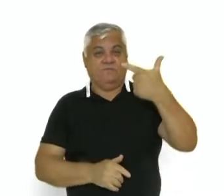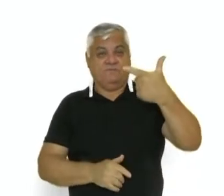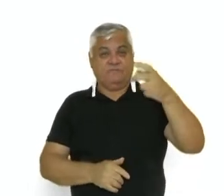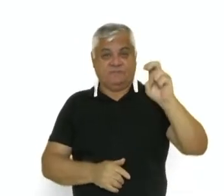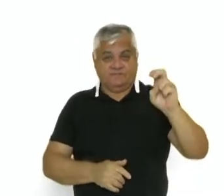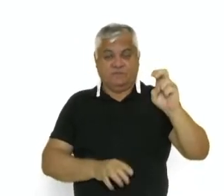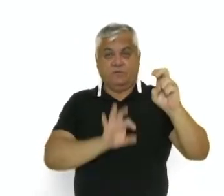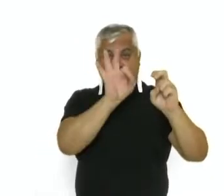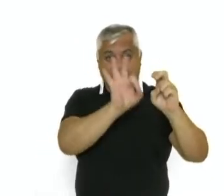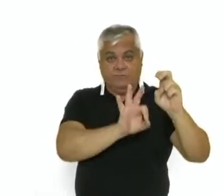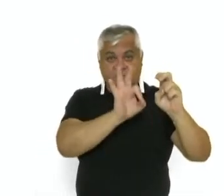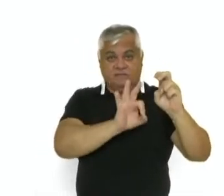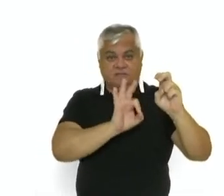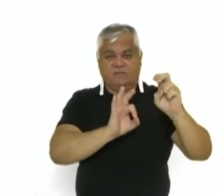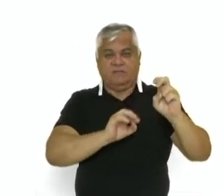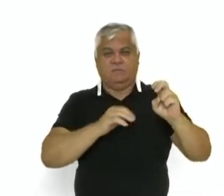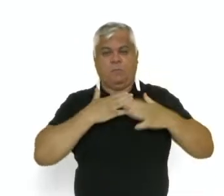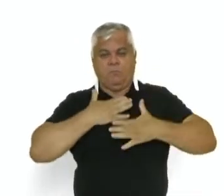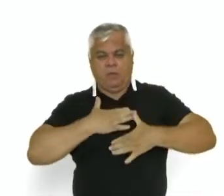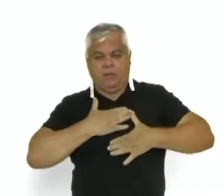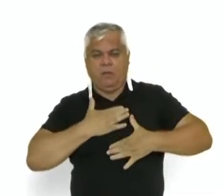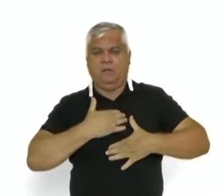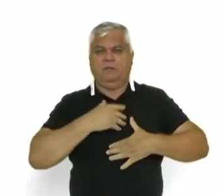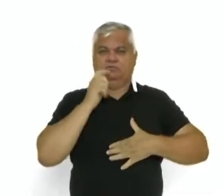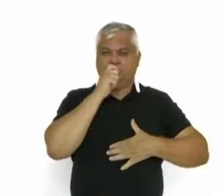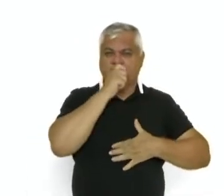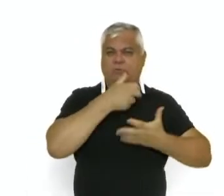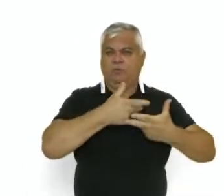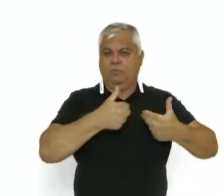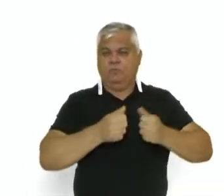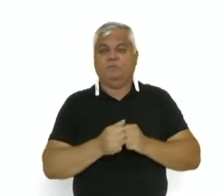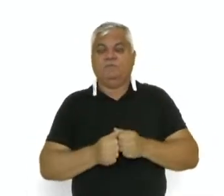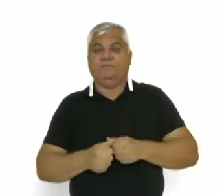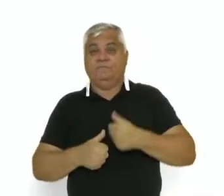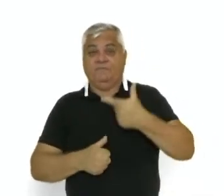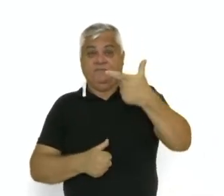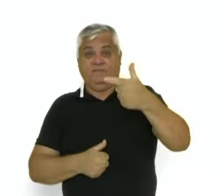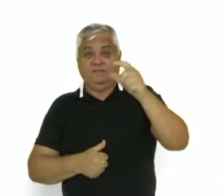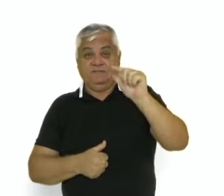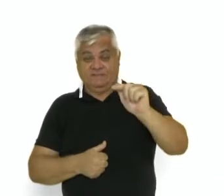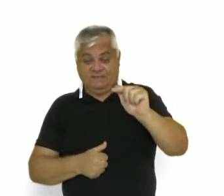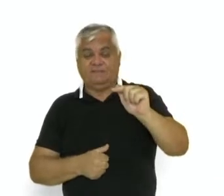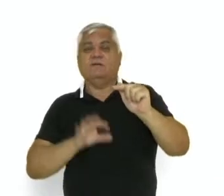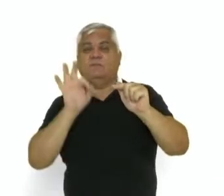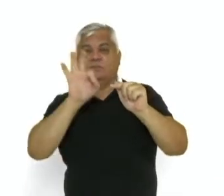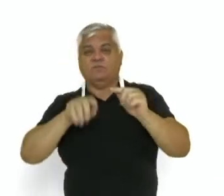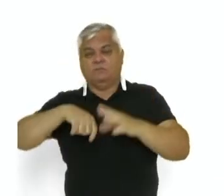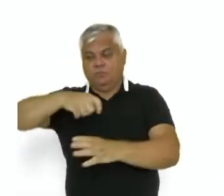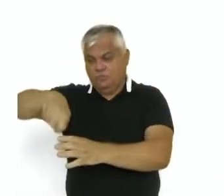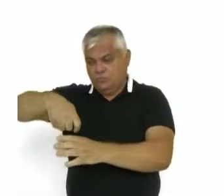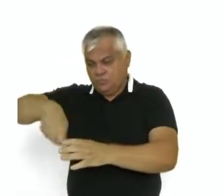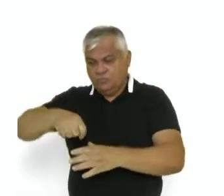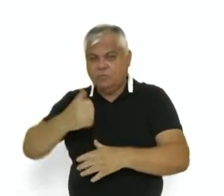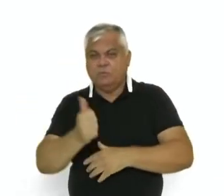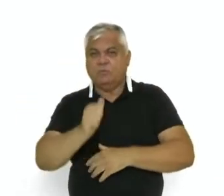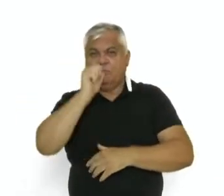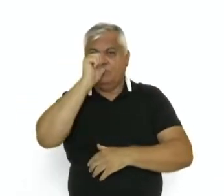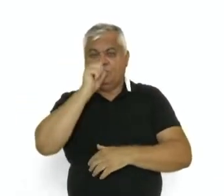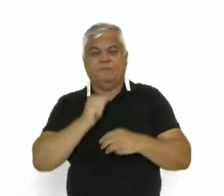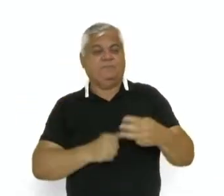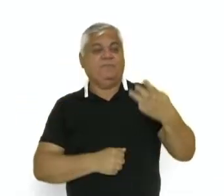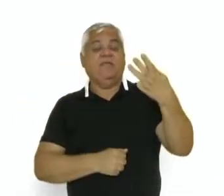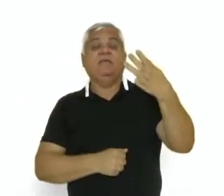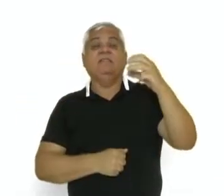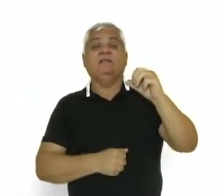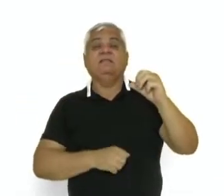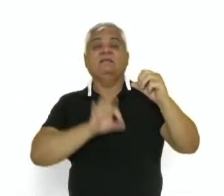25% a gente gasta em higiene, 27% para cozinhar e beber, 33% do consumo diário vai